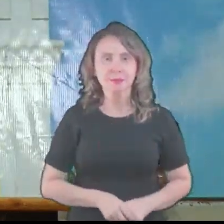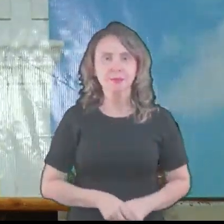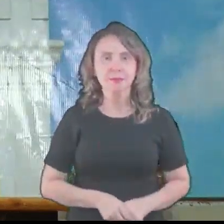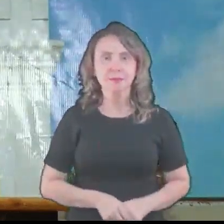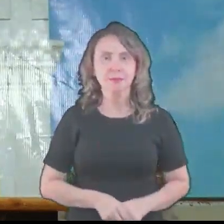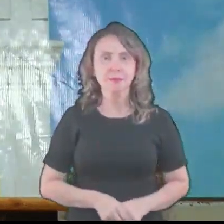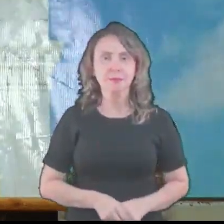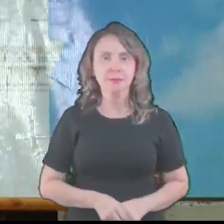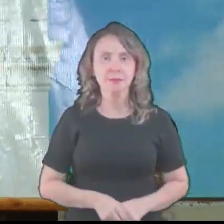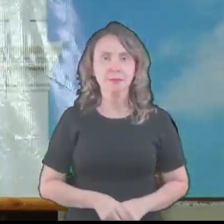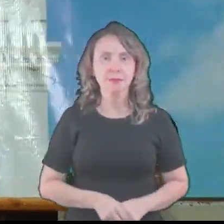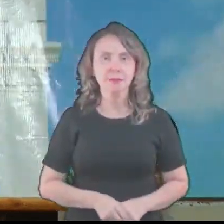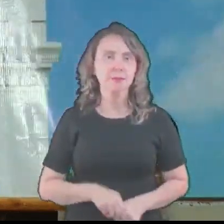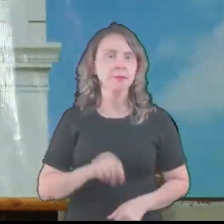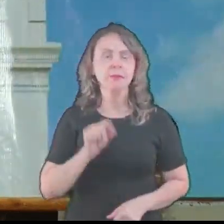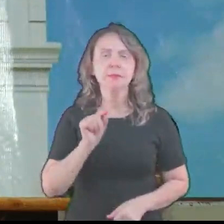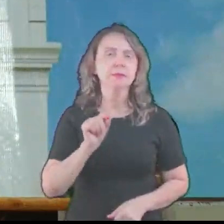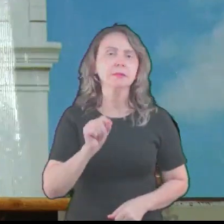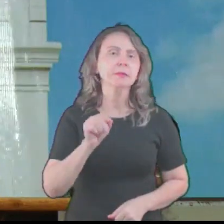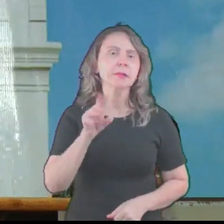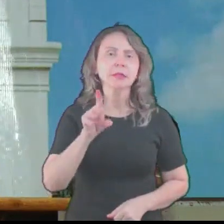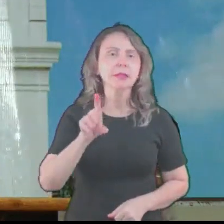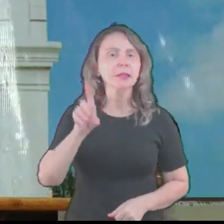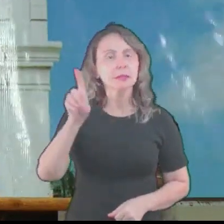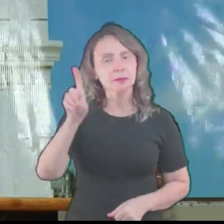E que este Deus,